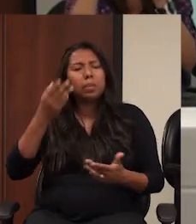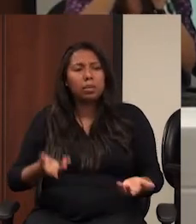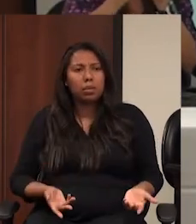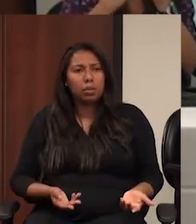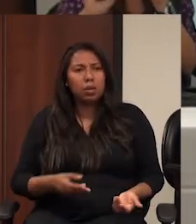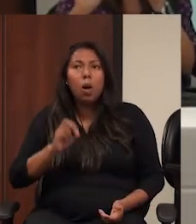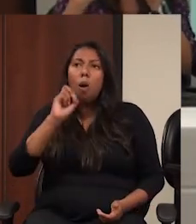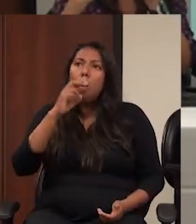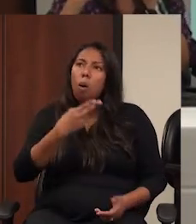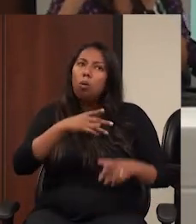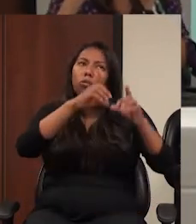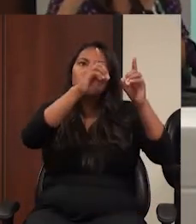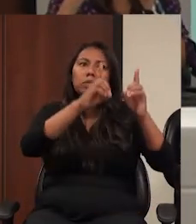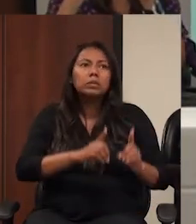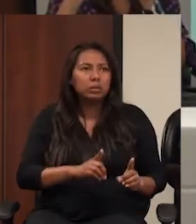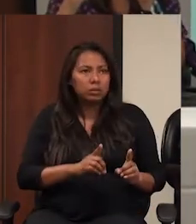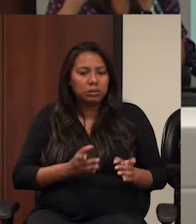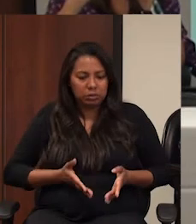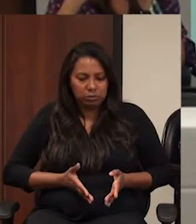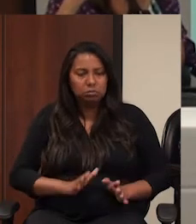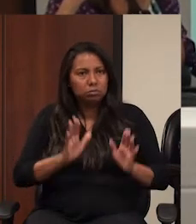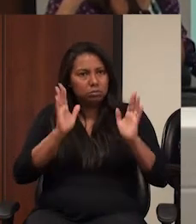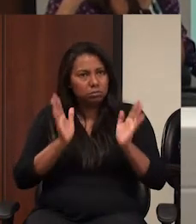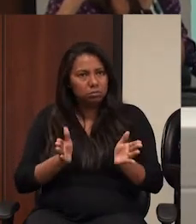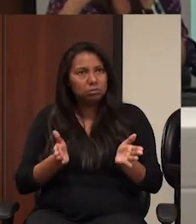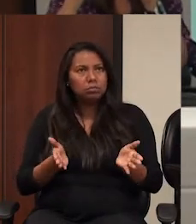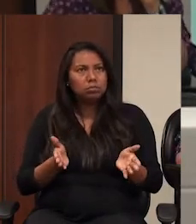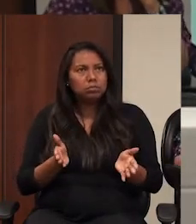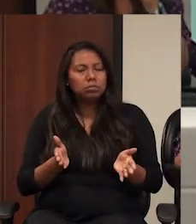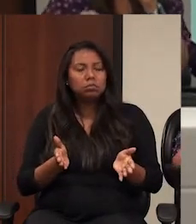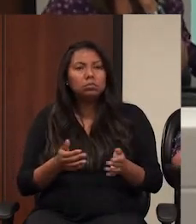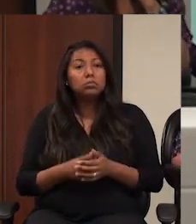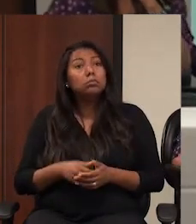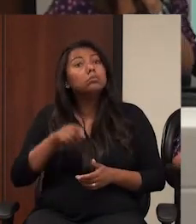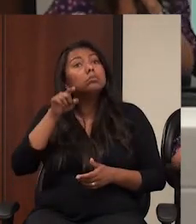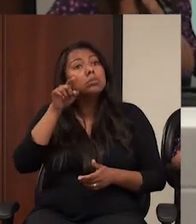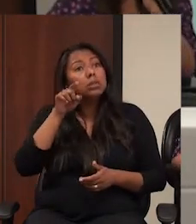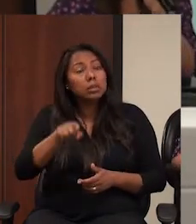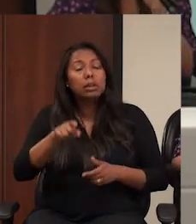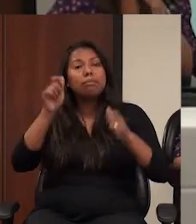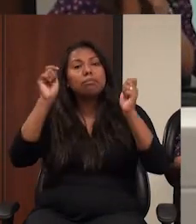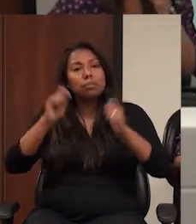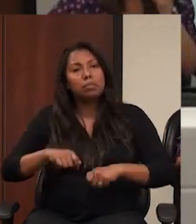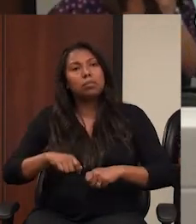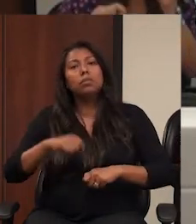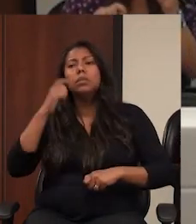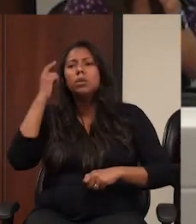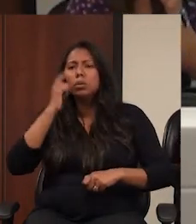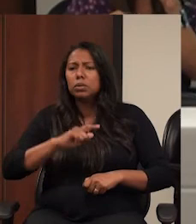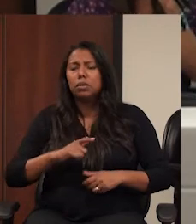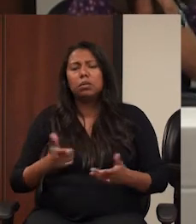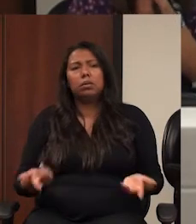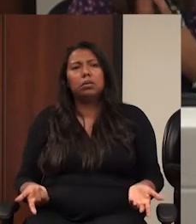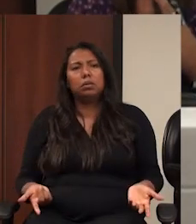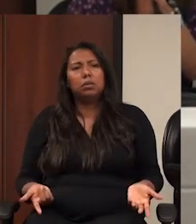uma deficiência de nascença intelectual, tem capacidade, sim. Ele